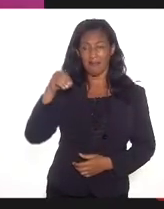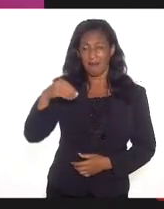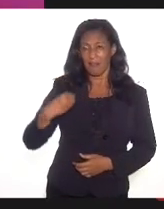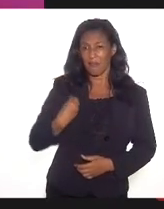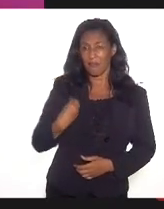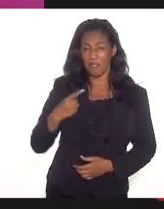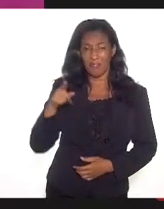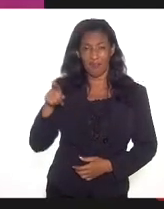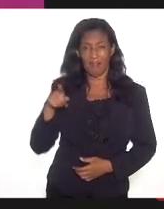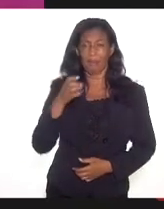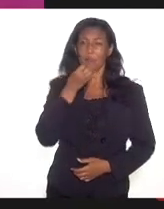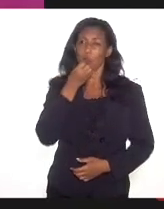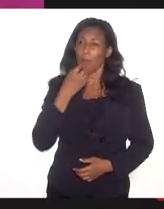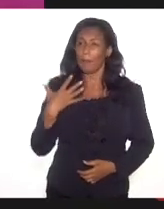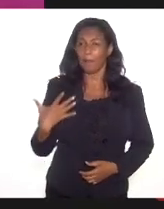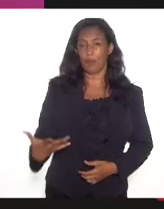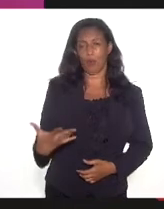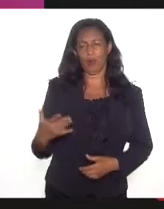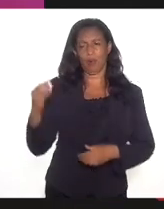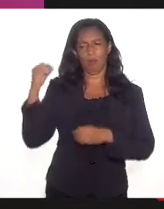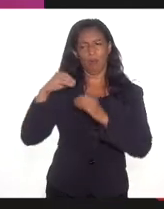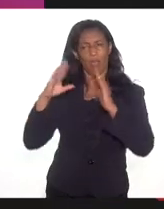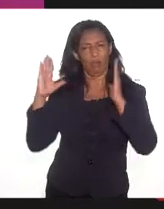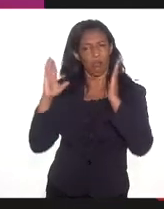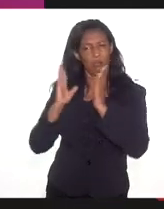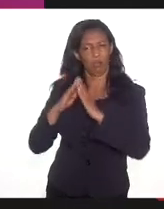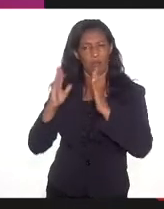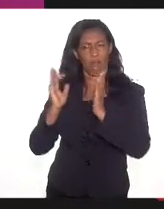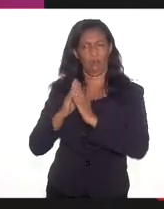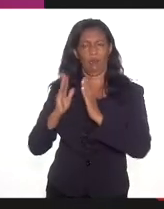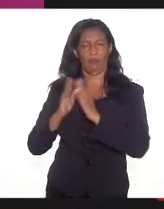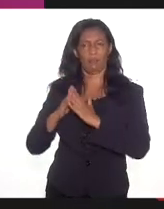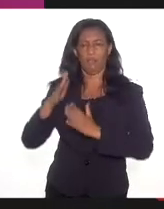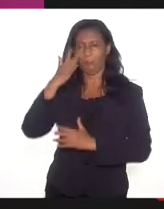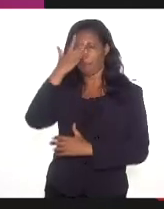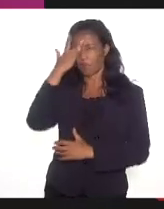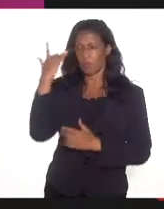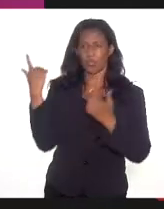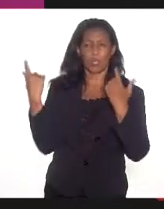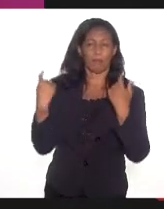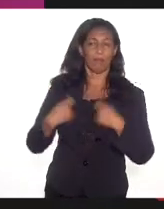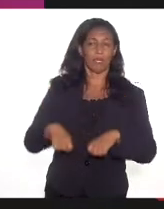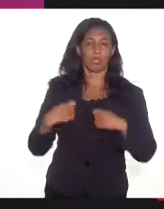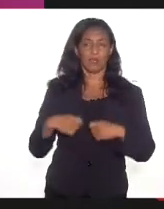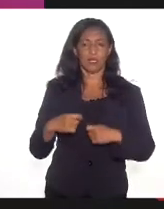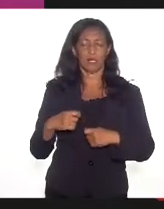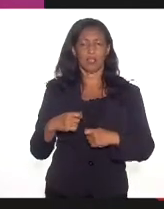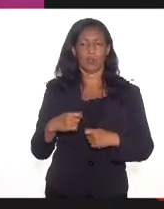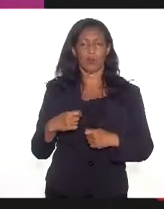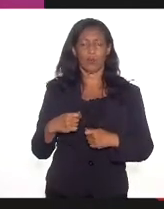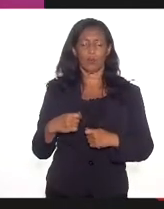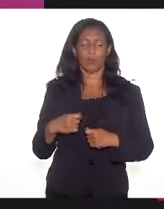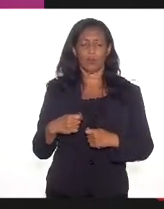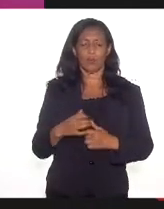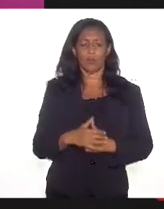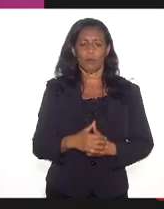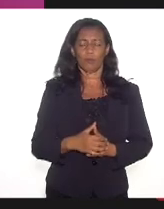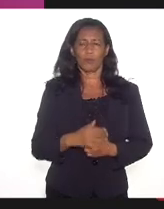pessoas do bem morando ali dentro pessoas que merecem o nosso o nosso